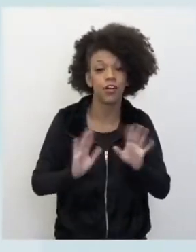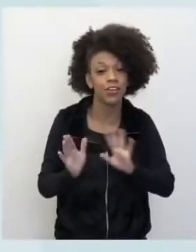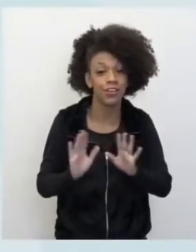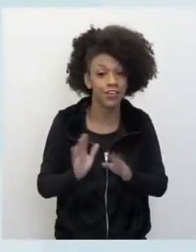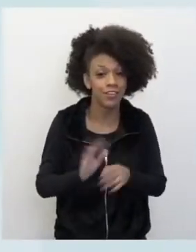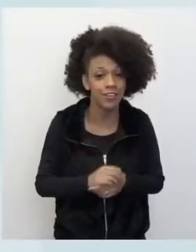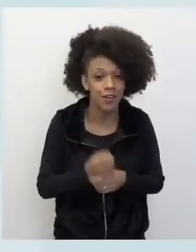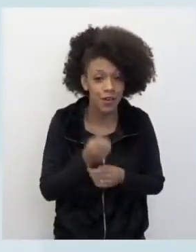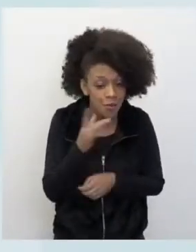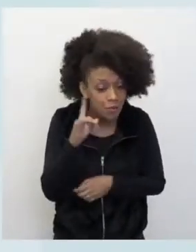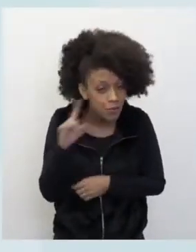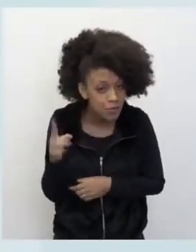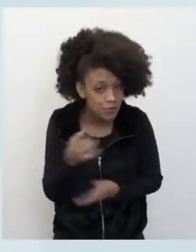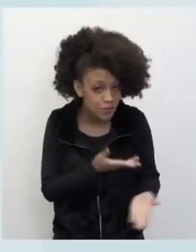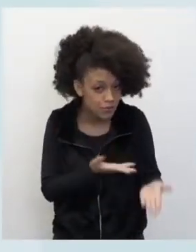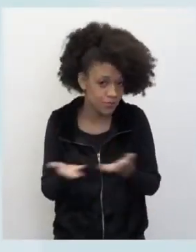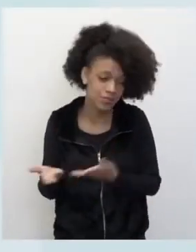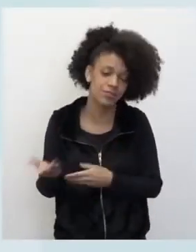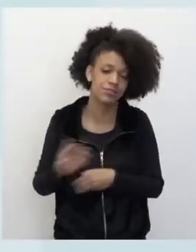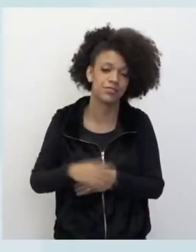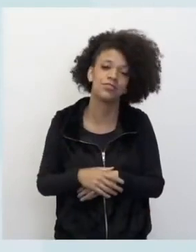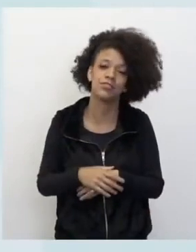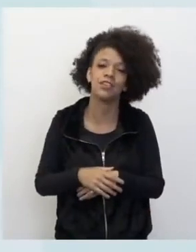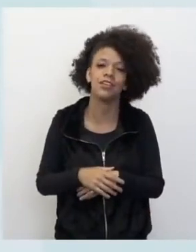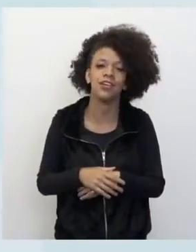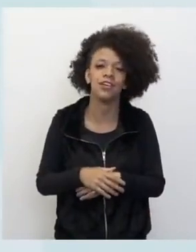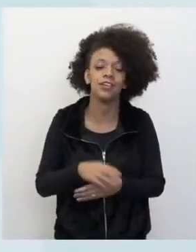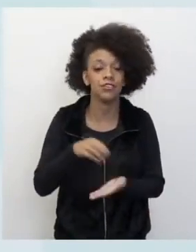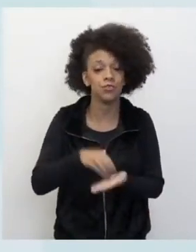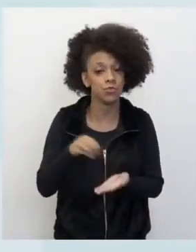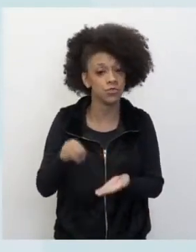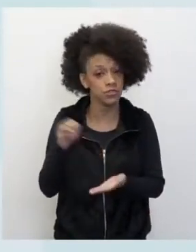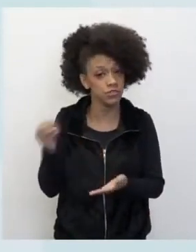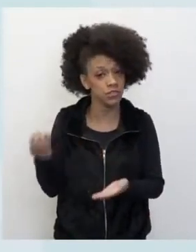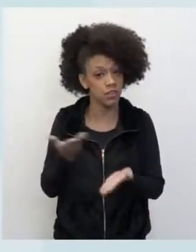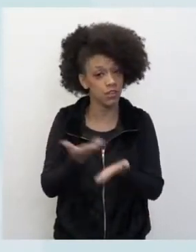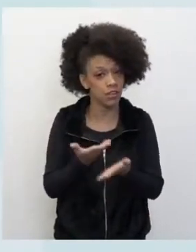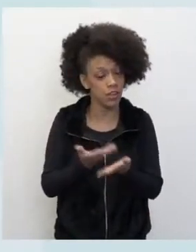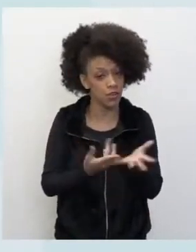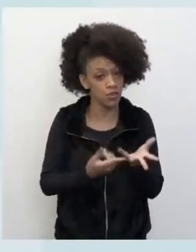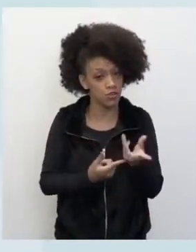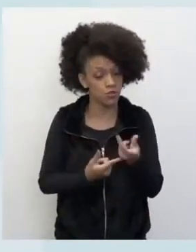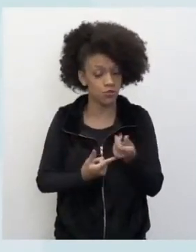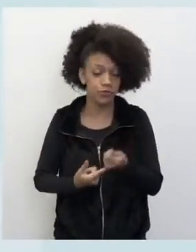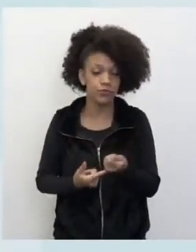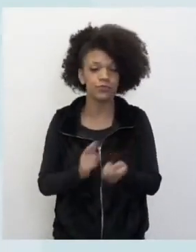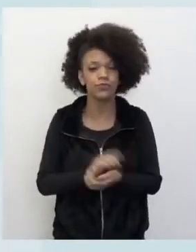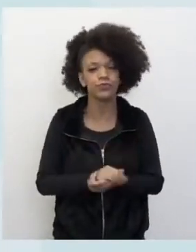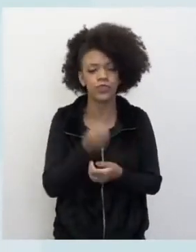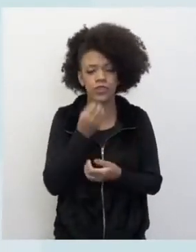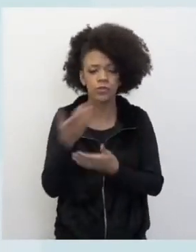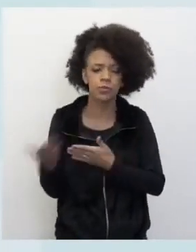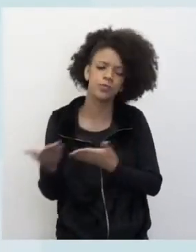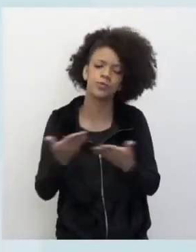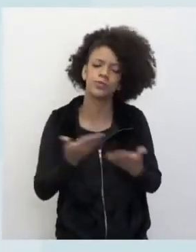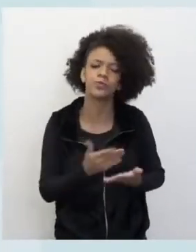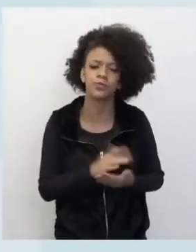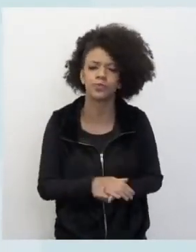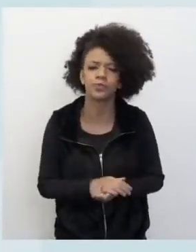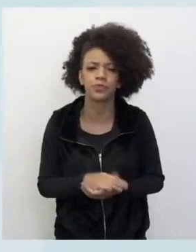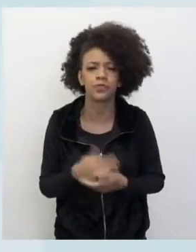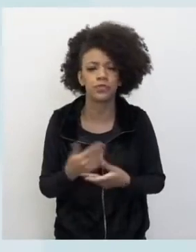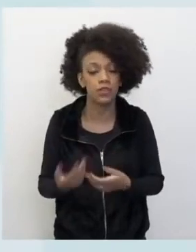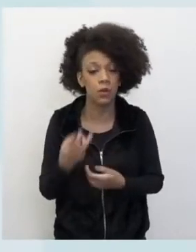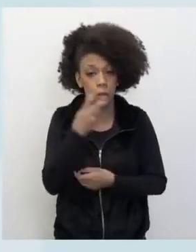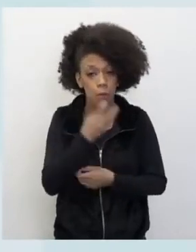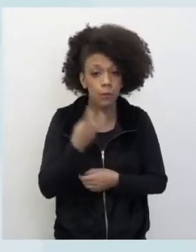Olá, muito bom dia a todos e a todas aí, para mais uma aula de artes aí, sejam bem-vindos, né? Então eu tô mandando